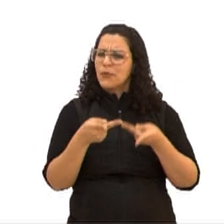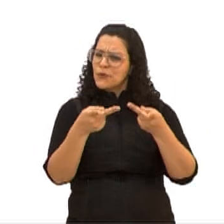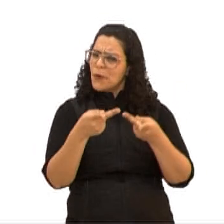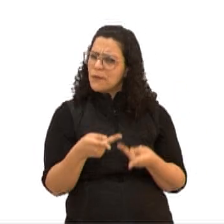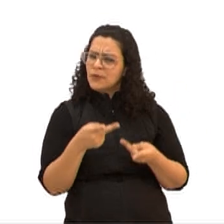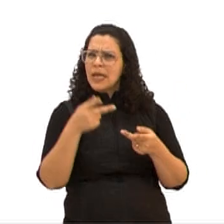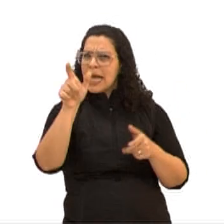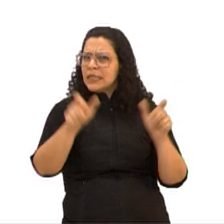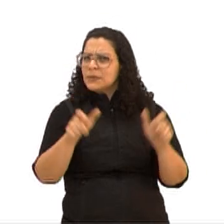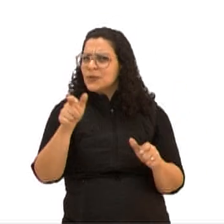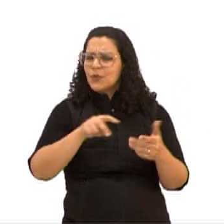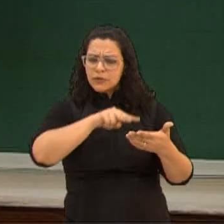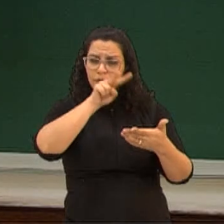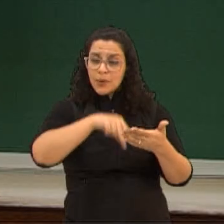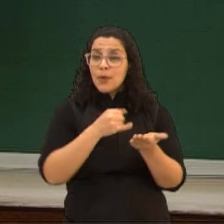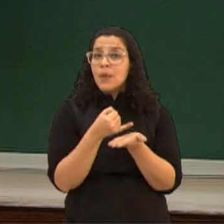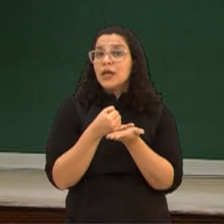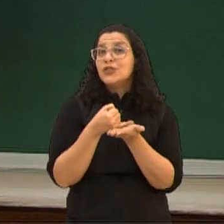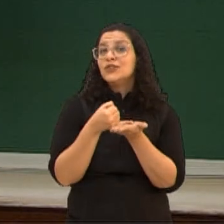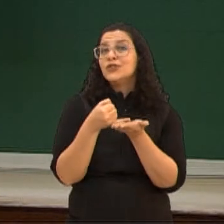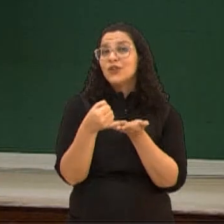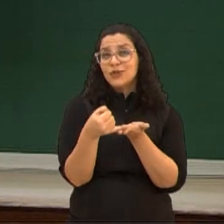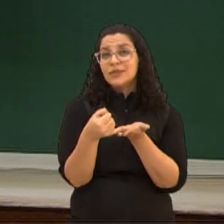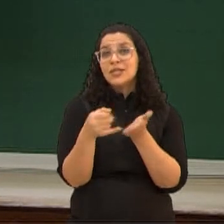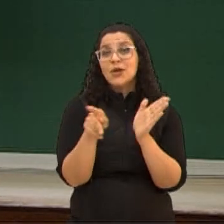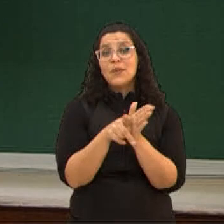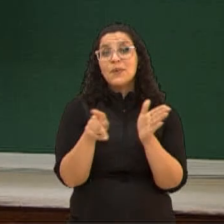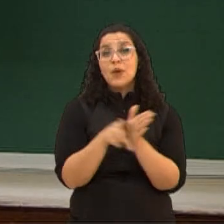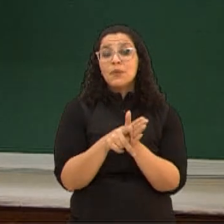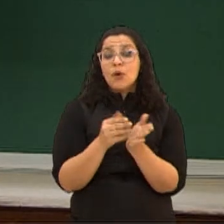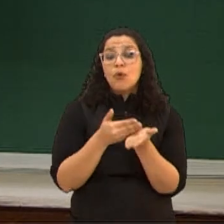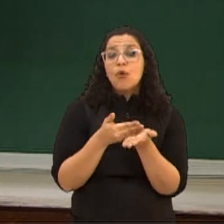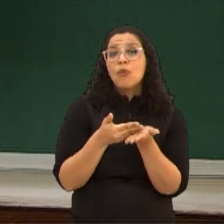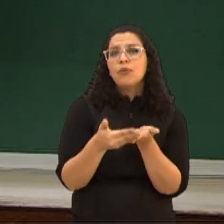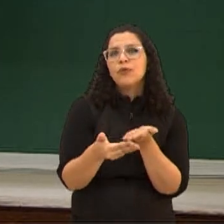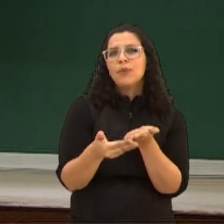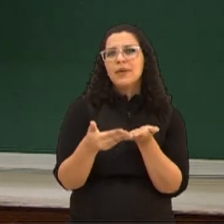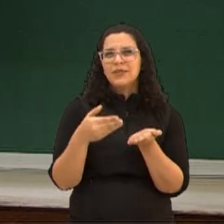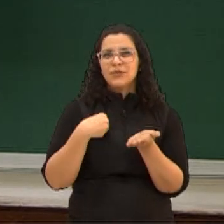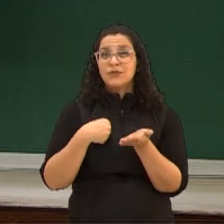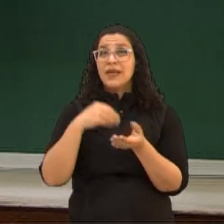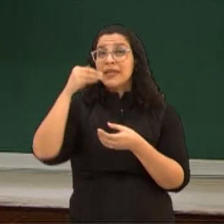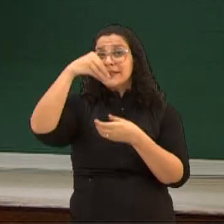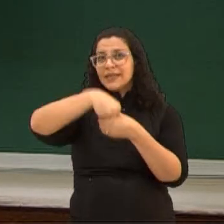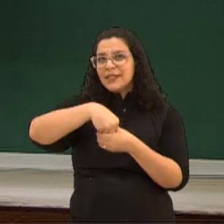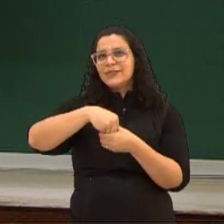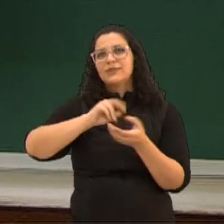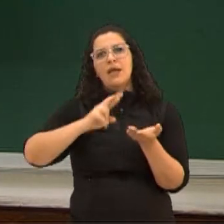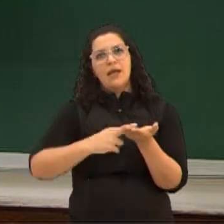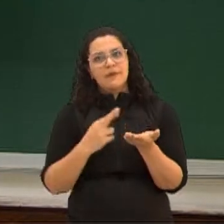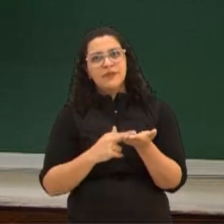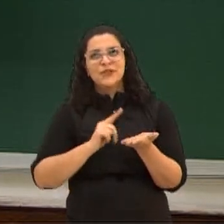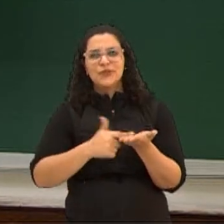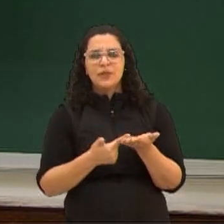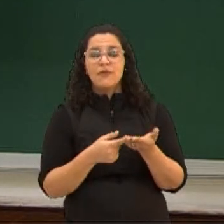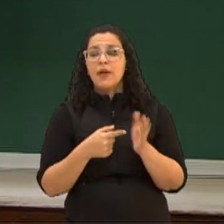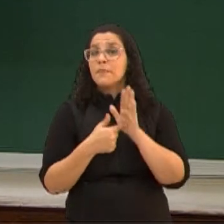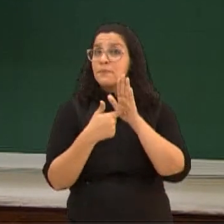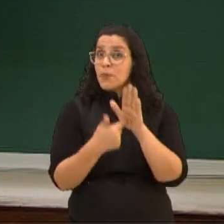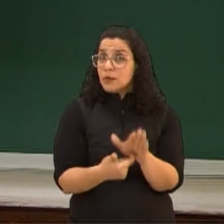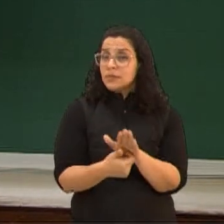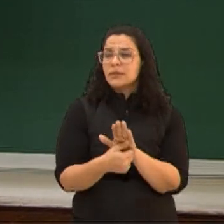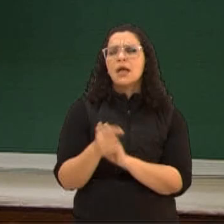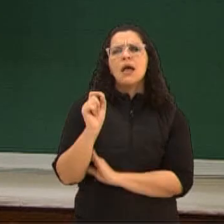leitor, uma introdução ao periódico. Então, assim, além de apresentar ali